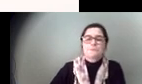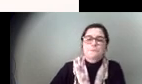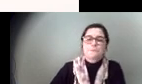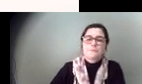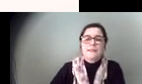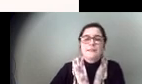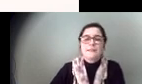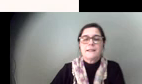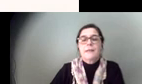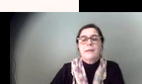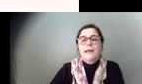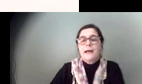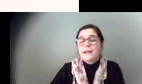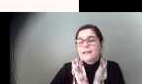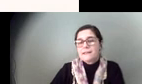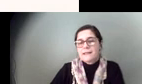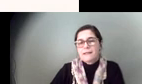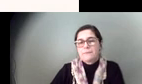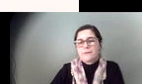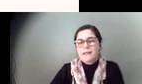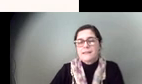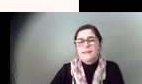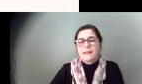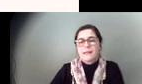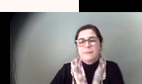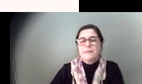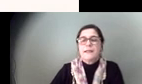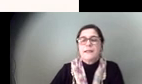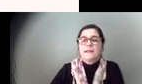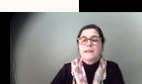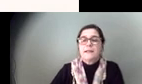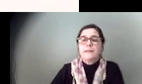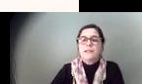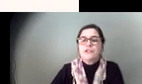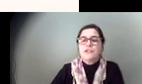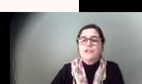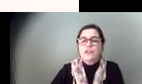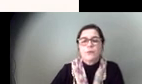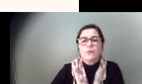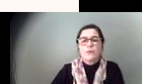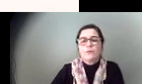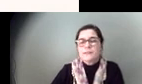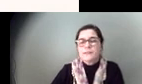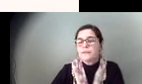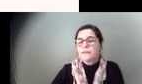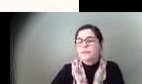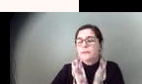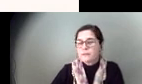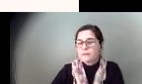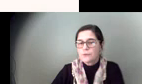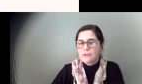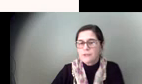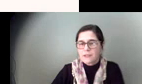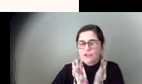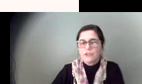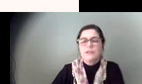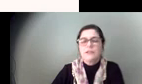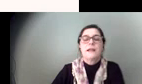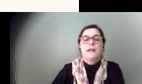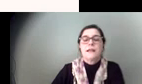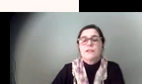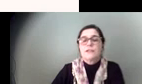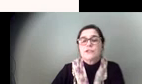hoje será analisar as etapas para replanejar com vistas na formação